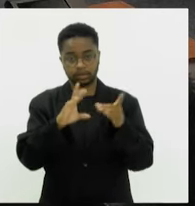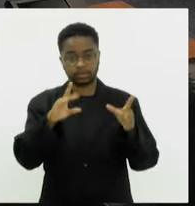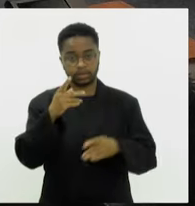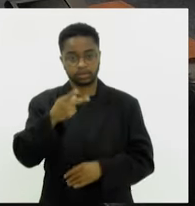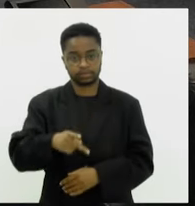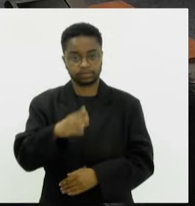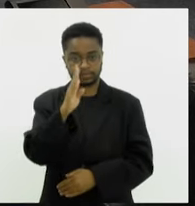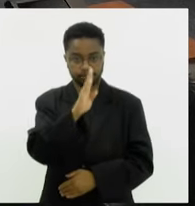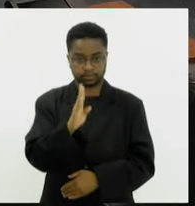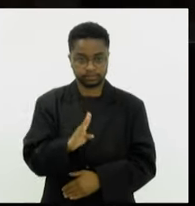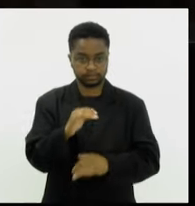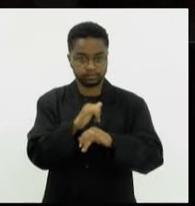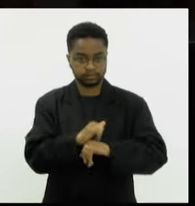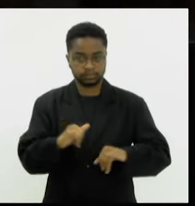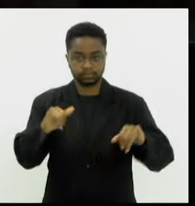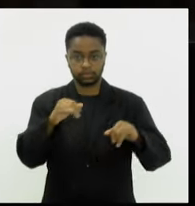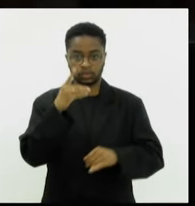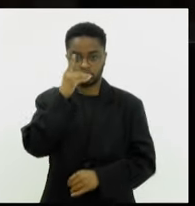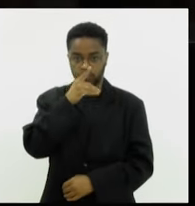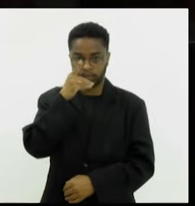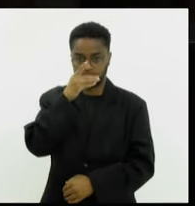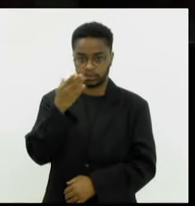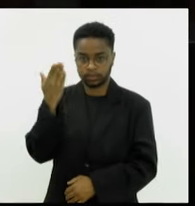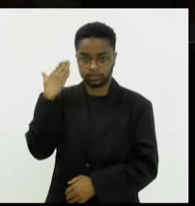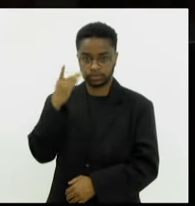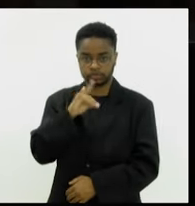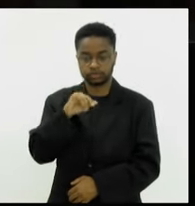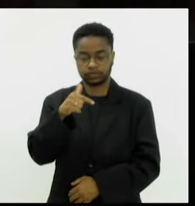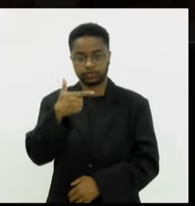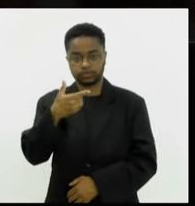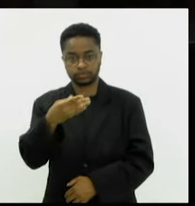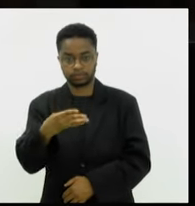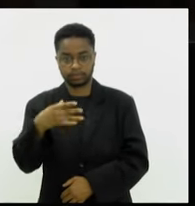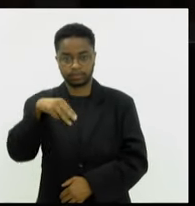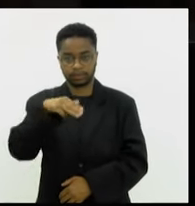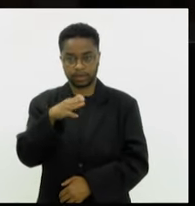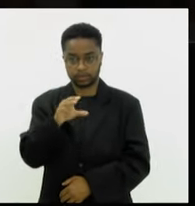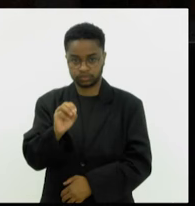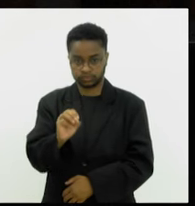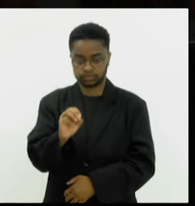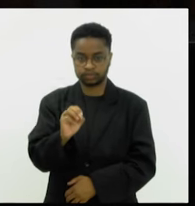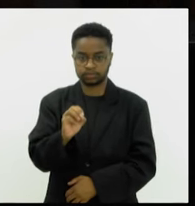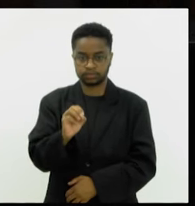brasileira, dizer que no último domingo, 24 de março,